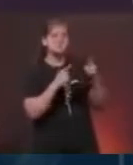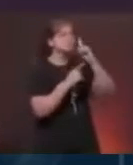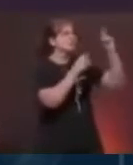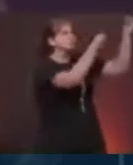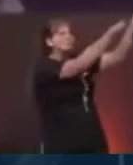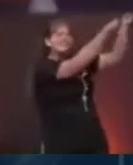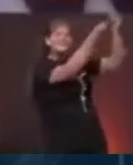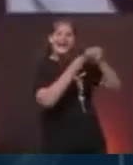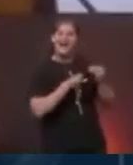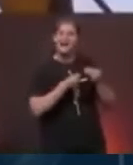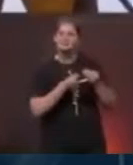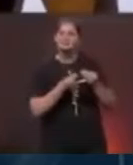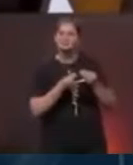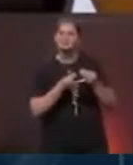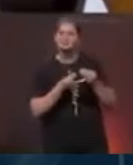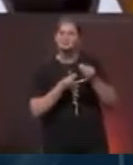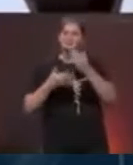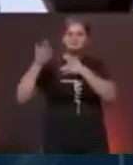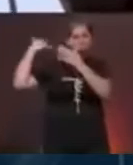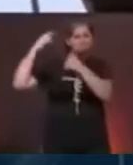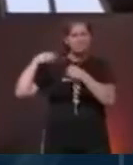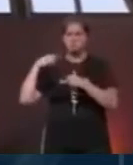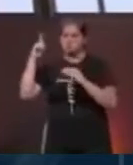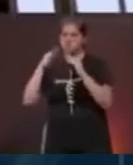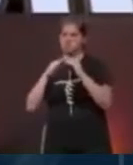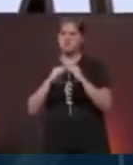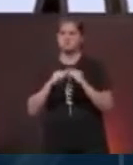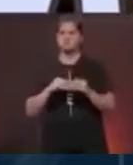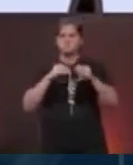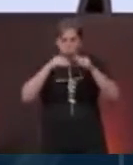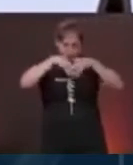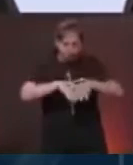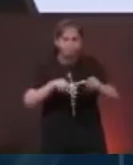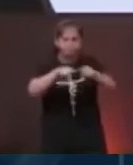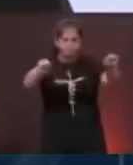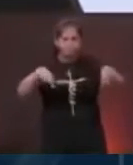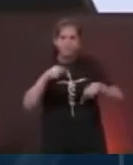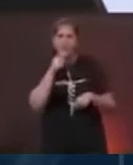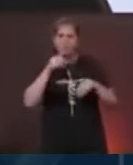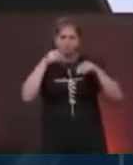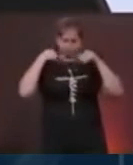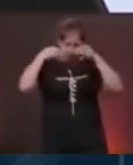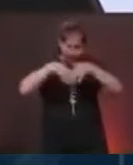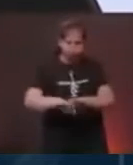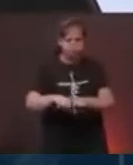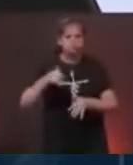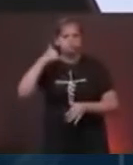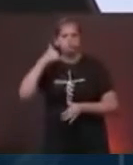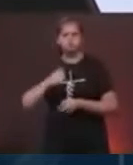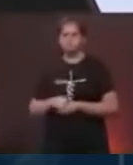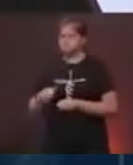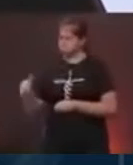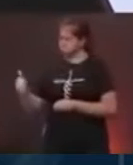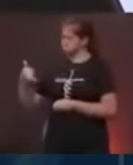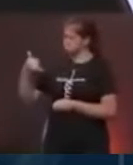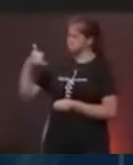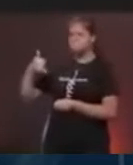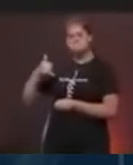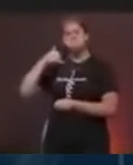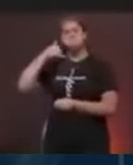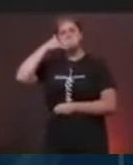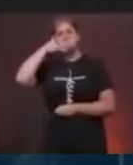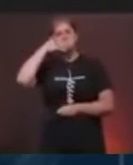Esse dia eu estou lá em casa, tomando um banho de piscina, o telefone tocou. Bem molhado, entendi.